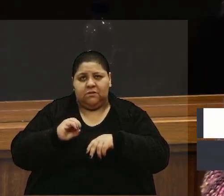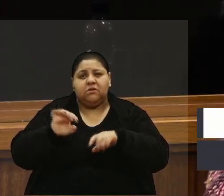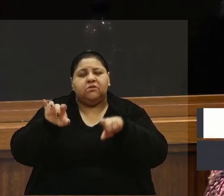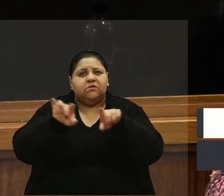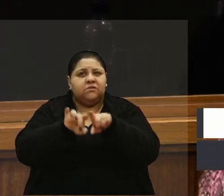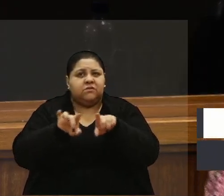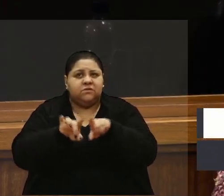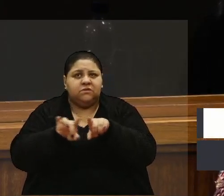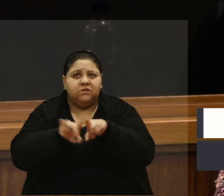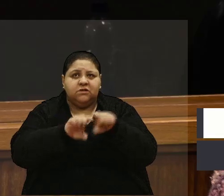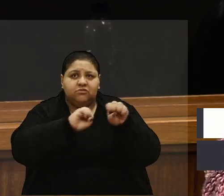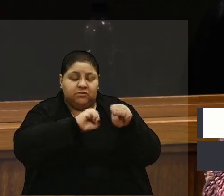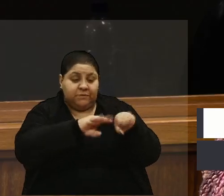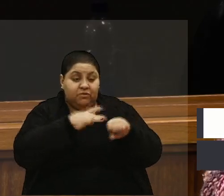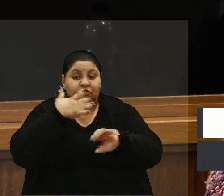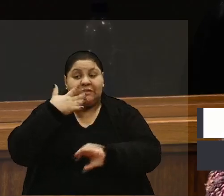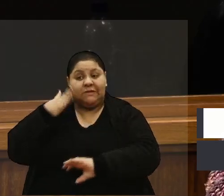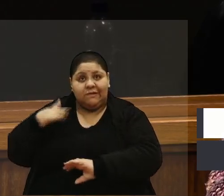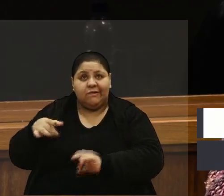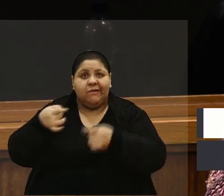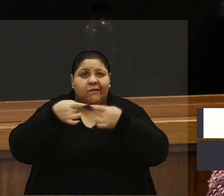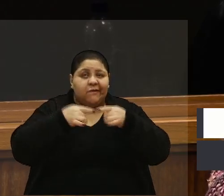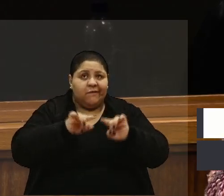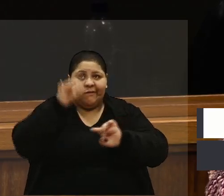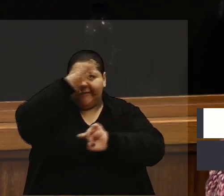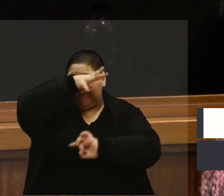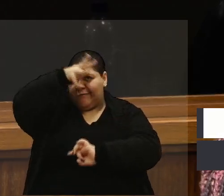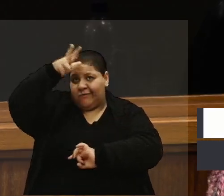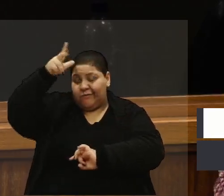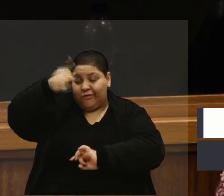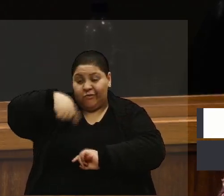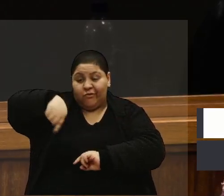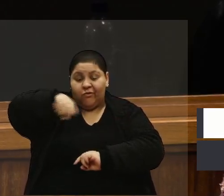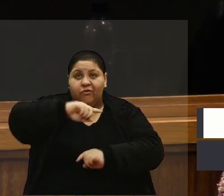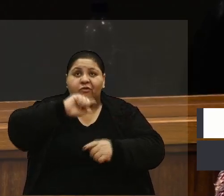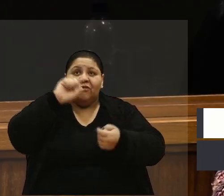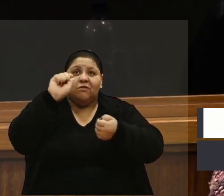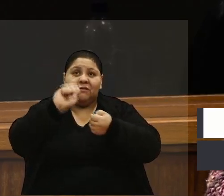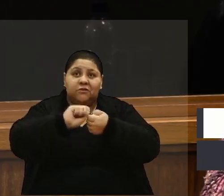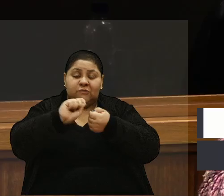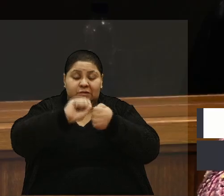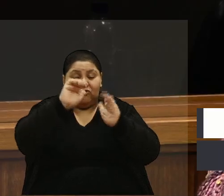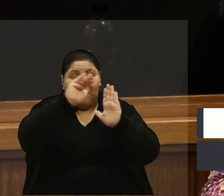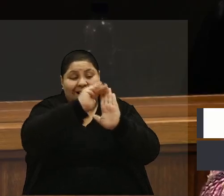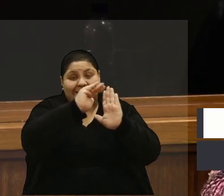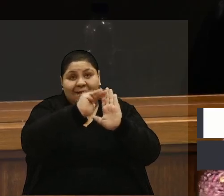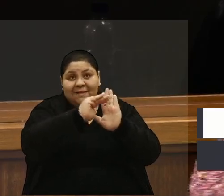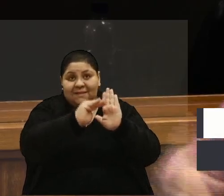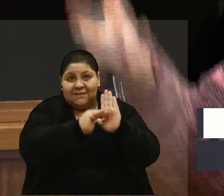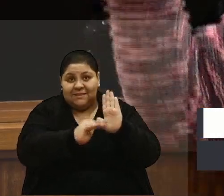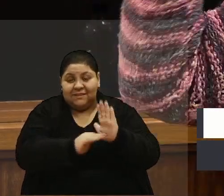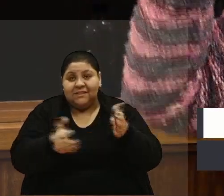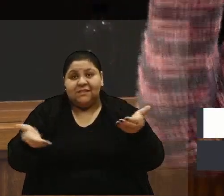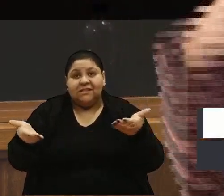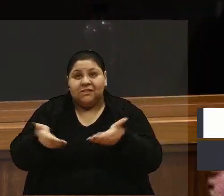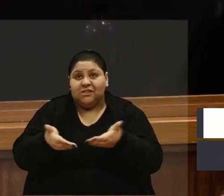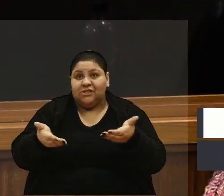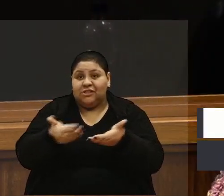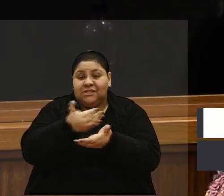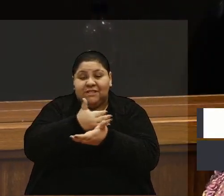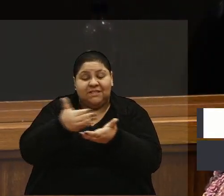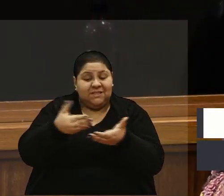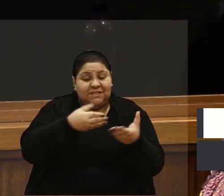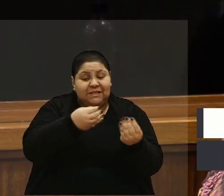também de educação infantil, mas as municipais. Nós fizemos uma lista, já era para ter entrado há